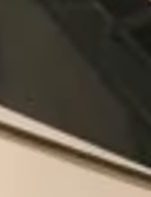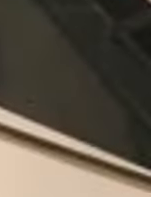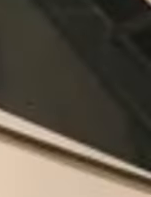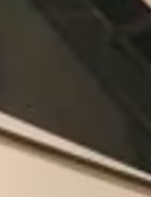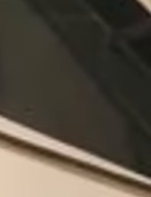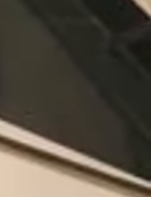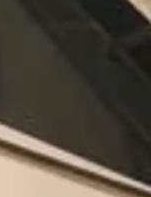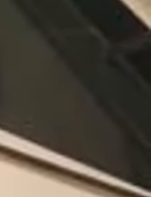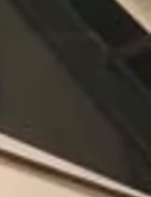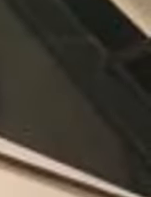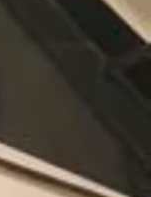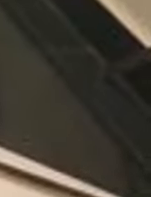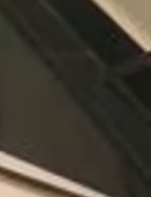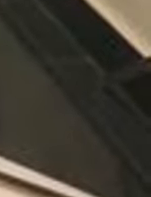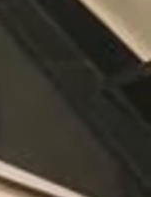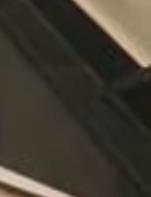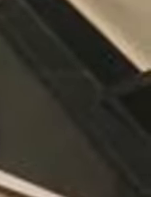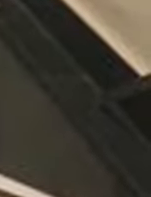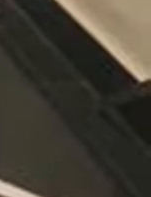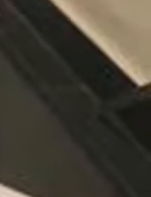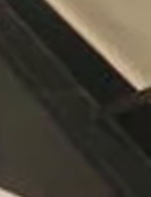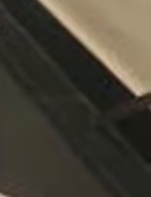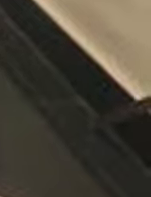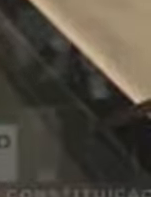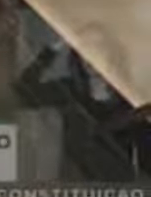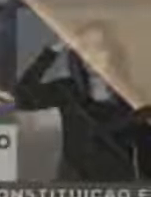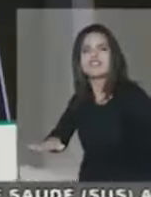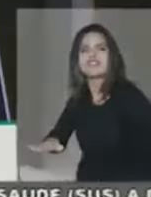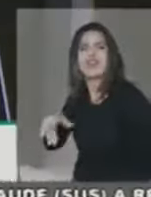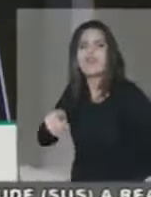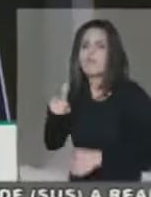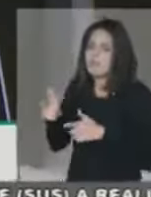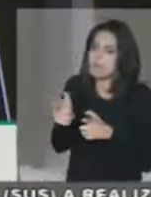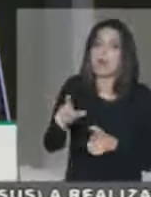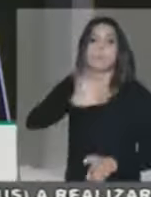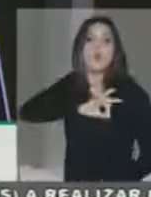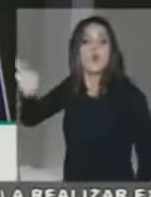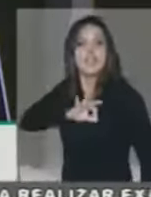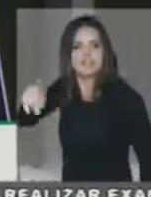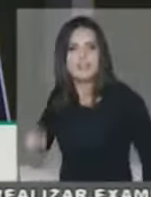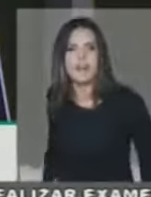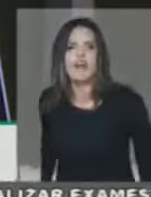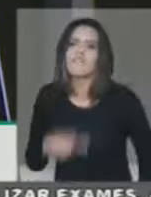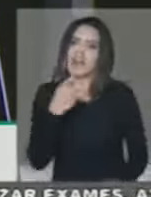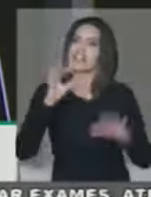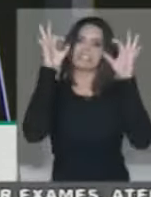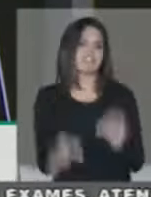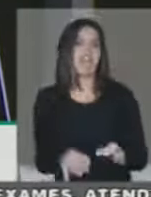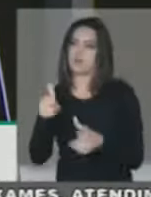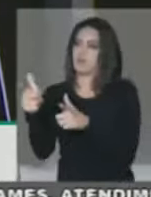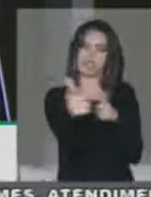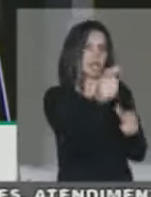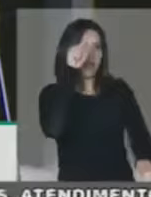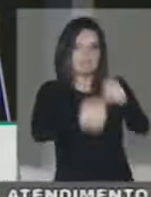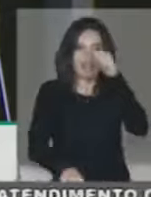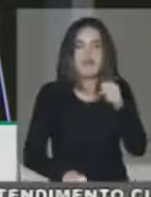a realidade de milhões e milhões de brasileiros. E vim dizer que está certo matar.